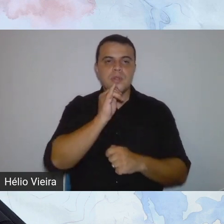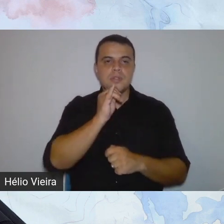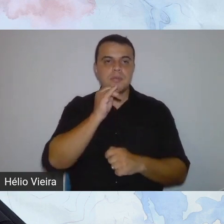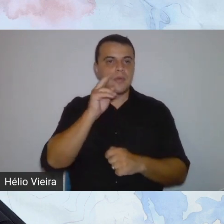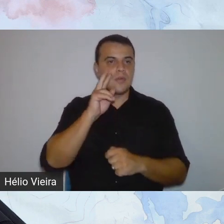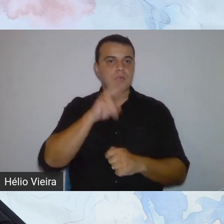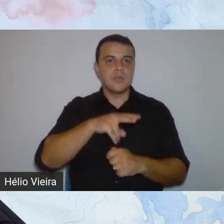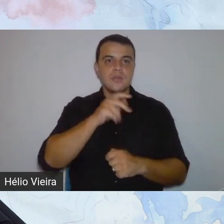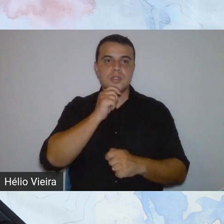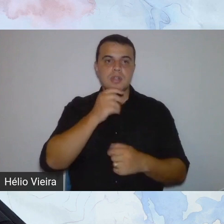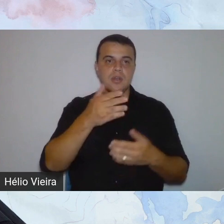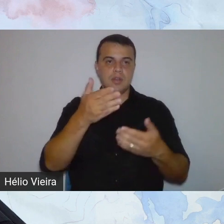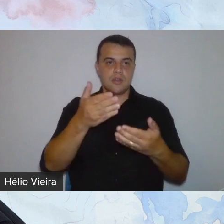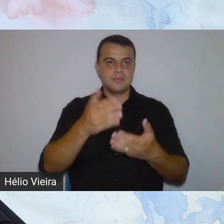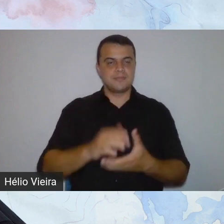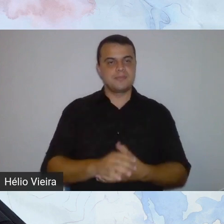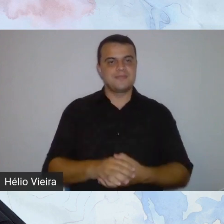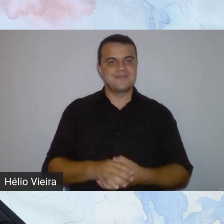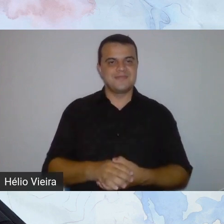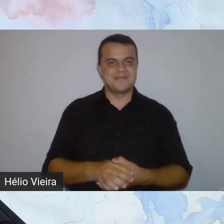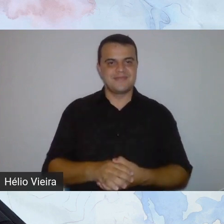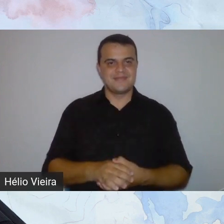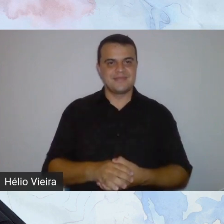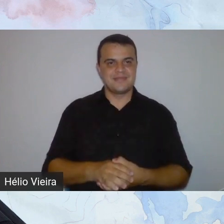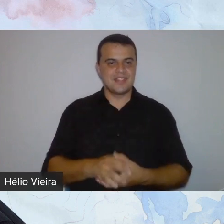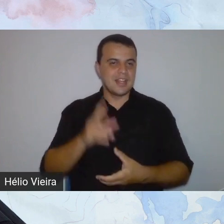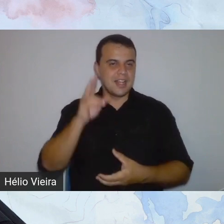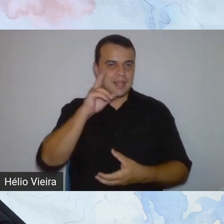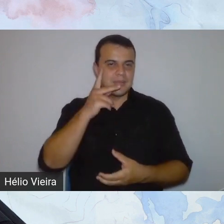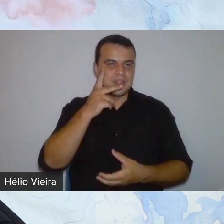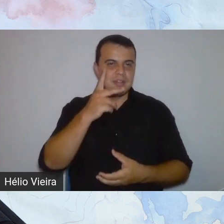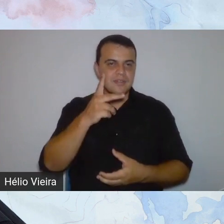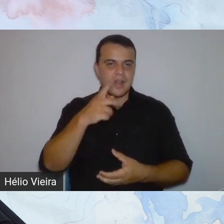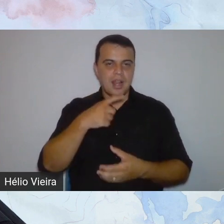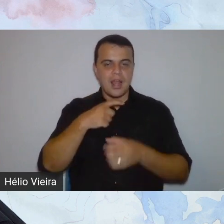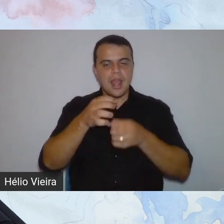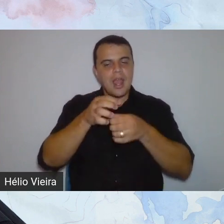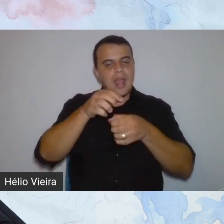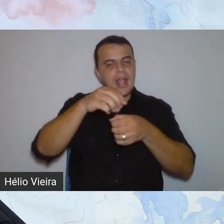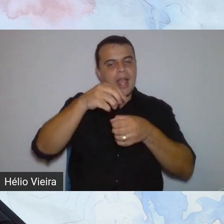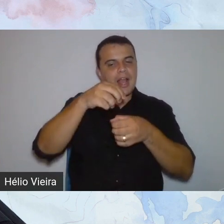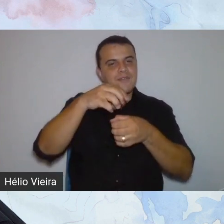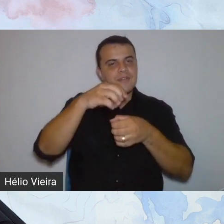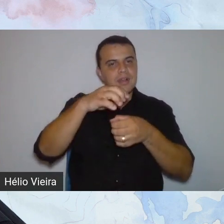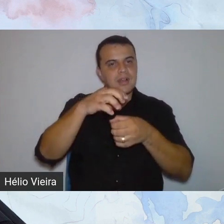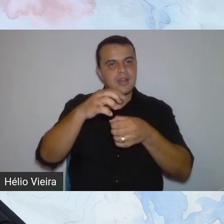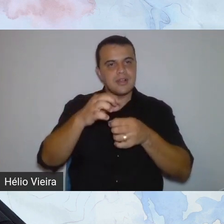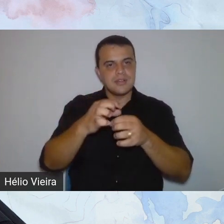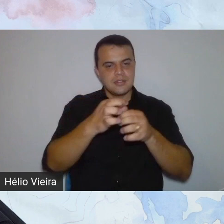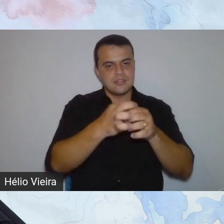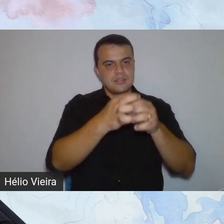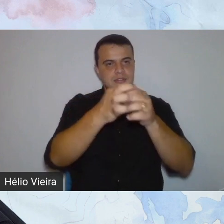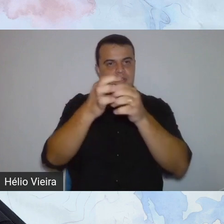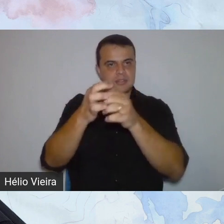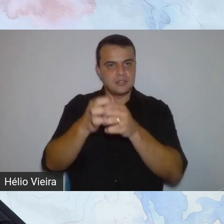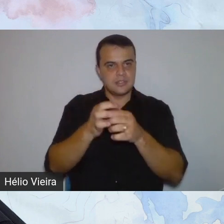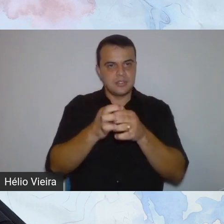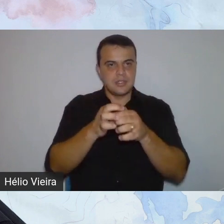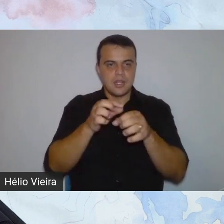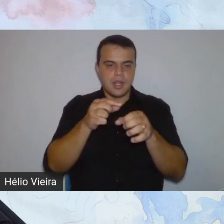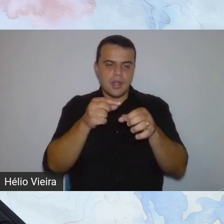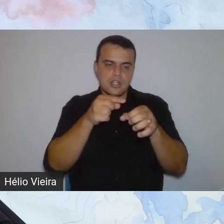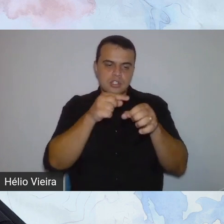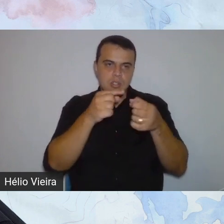viram ainda, ó. Lembra que eu falei que a gente podia usar tampinha de garrafa, um monte de coisa? Eu, em geral, passo tampinha de garrafa, ó. Passo tinta na bordinha